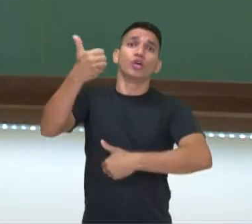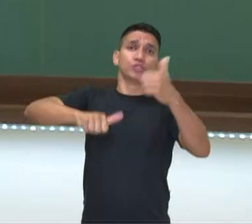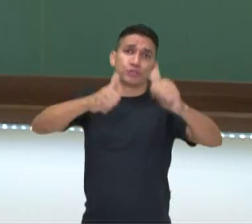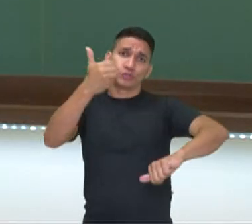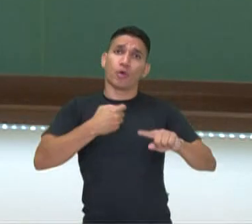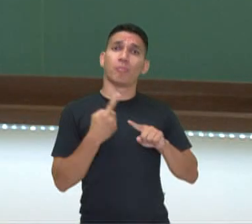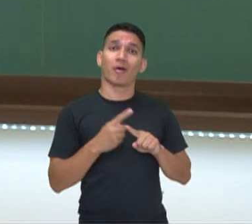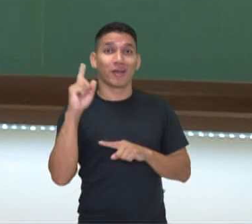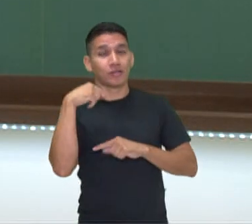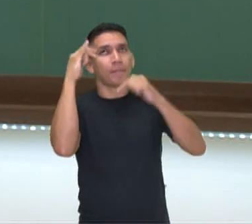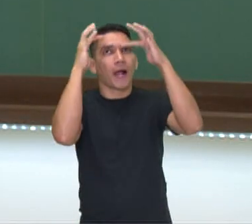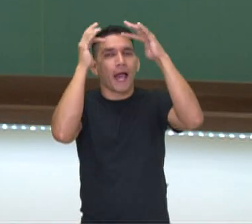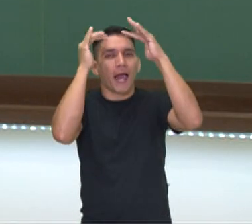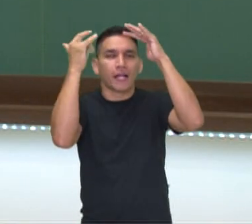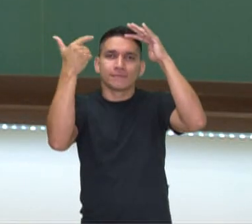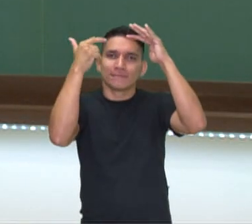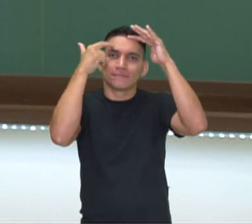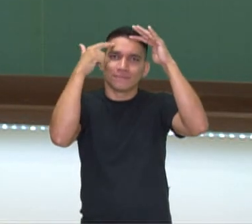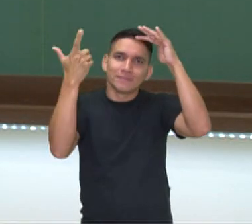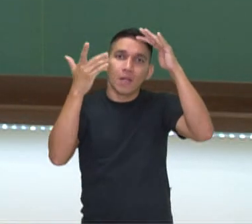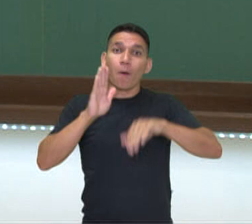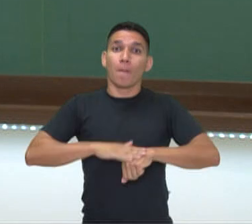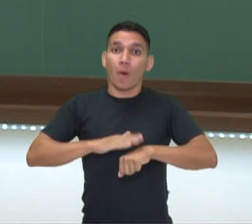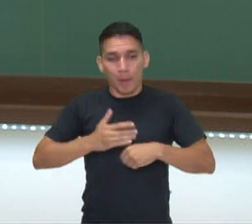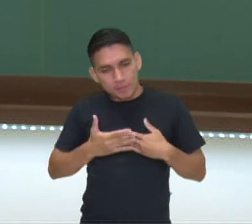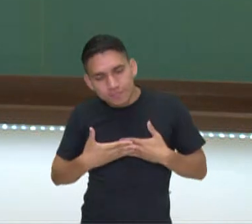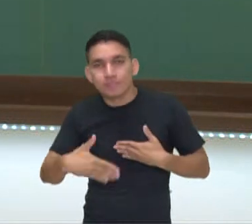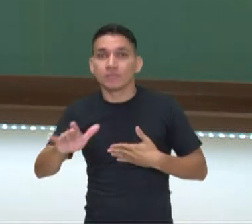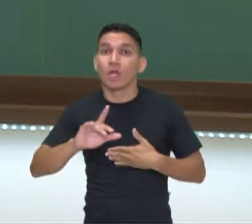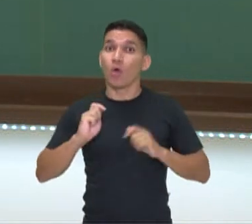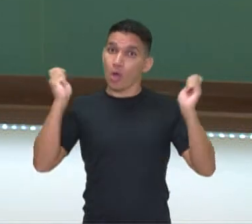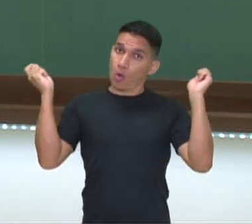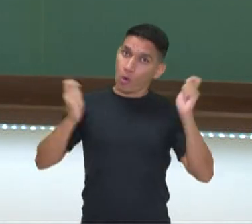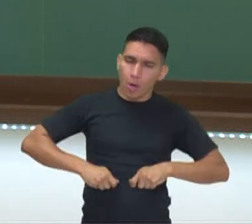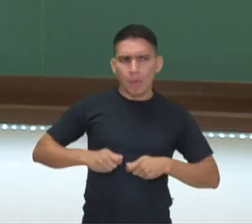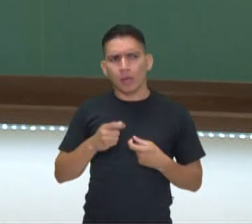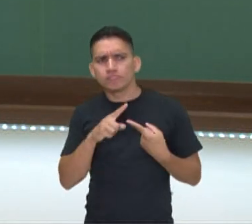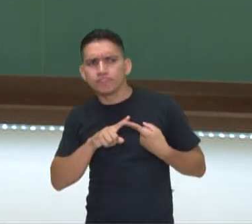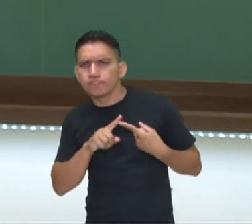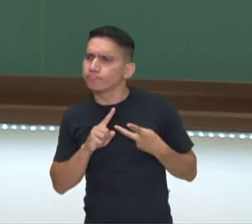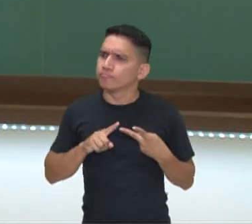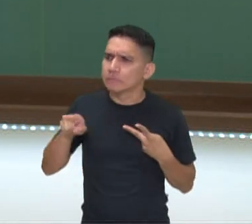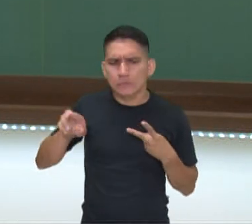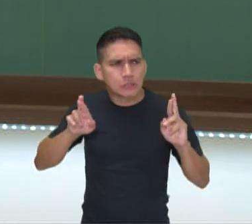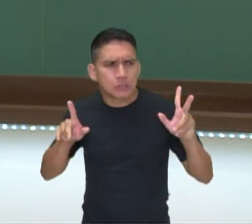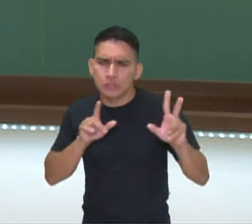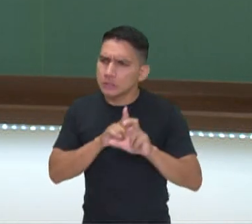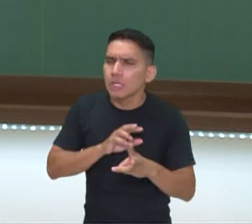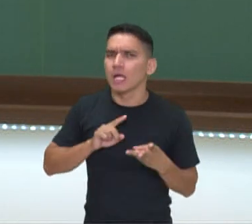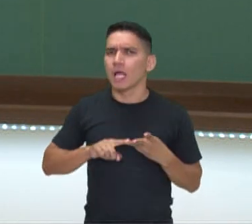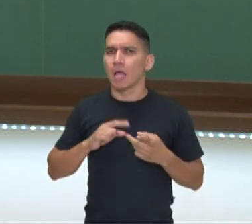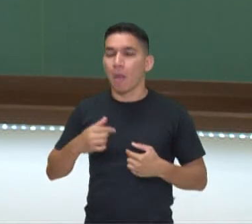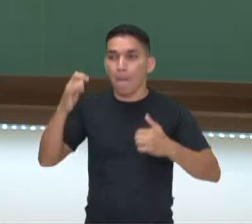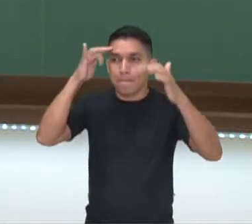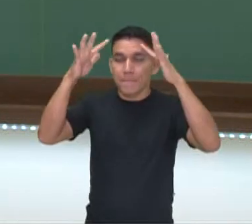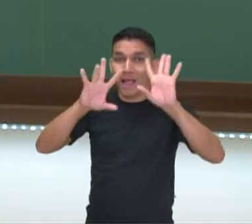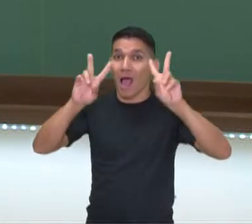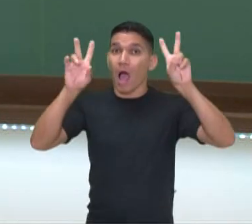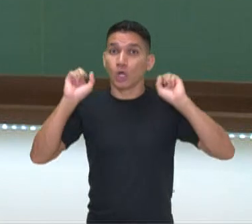seres racionais. A partir do momento em que eu tenho a capacidade de discernir as coisas, de pensar sobre as